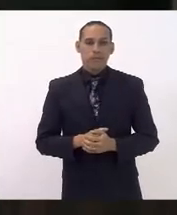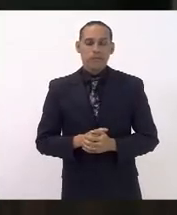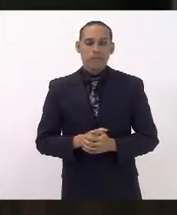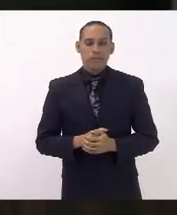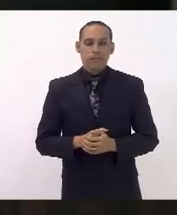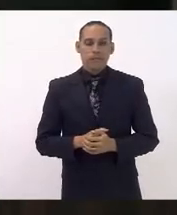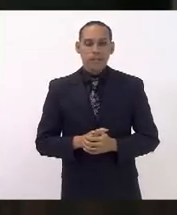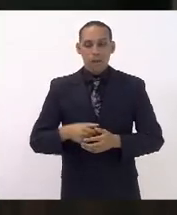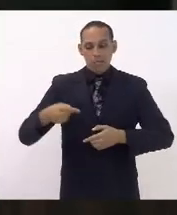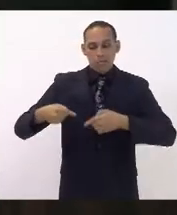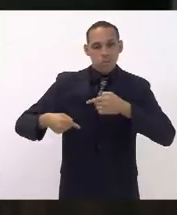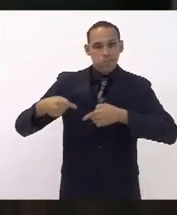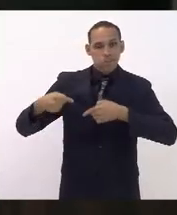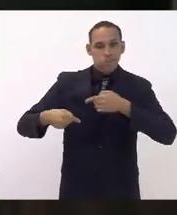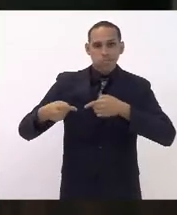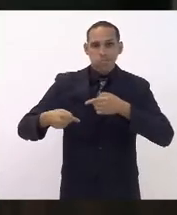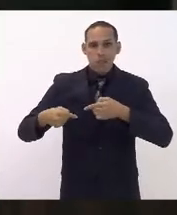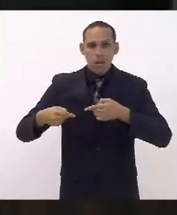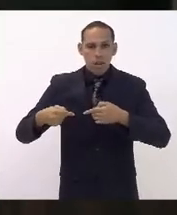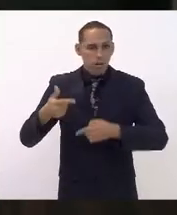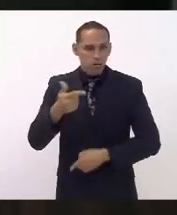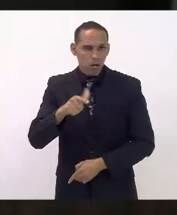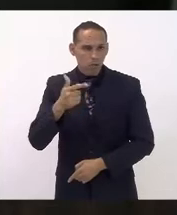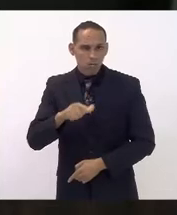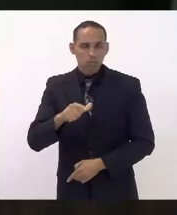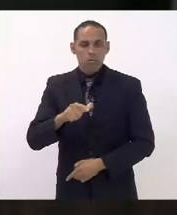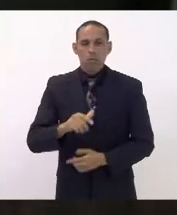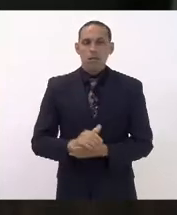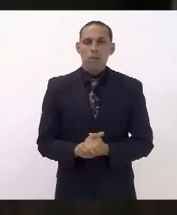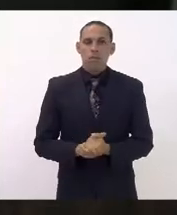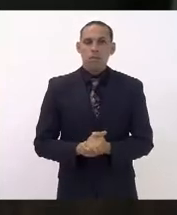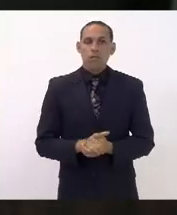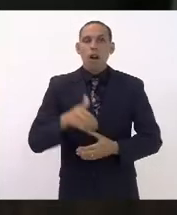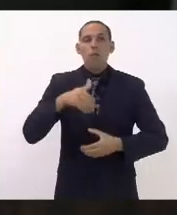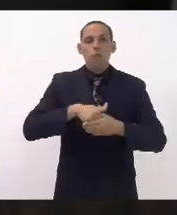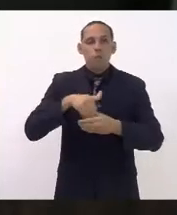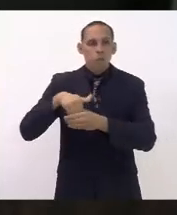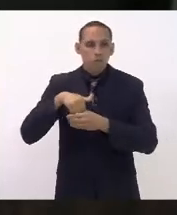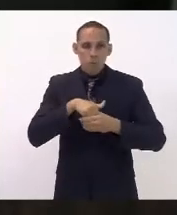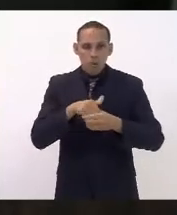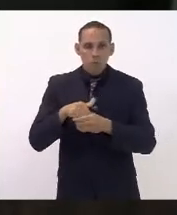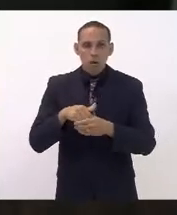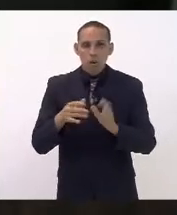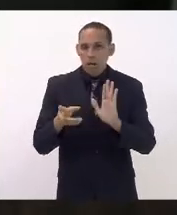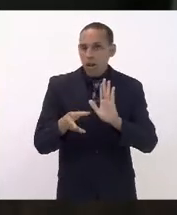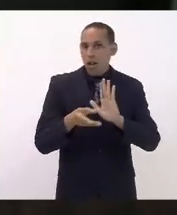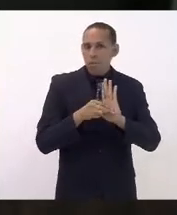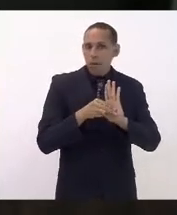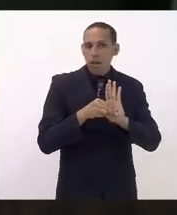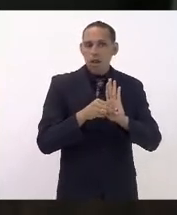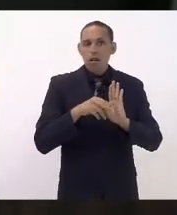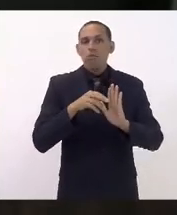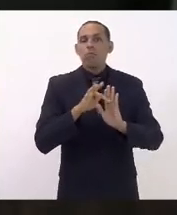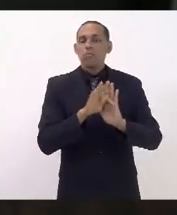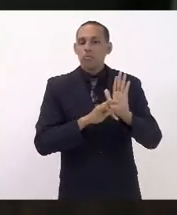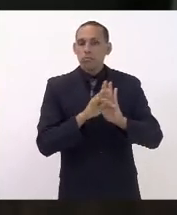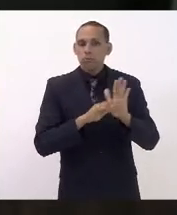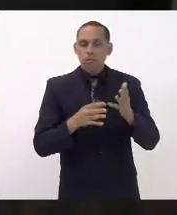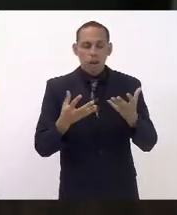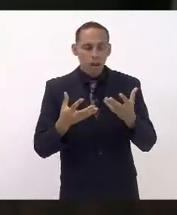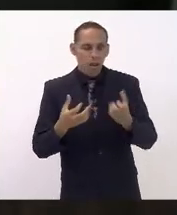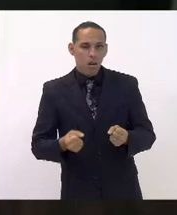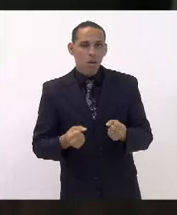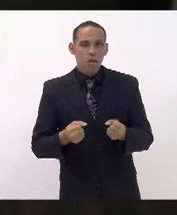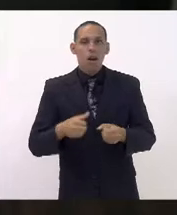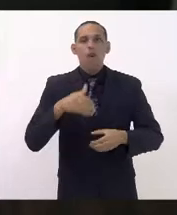Em discussão. Não havendo que queira discutir, encerrada a discussão. Em votação, emenda de redação. Os senhores que aprovam, permaneçam como estão. Aprovado. Em